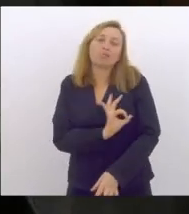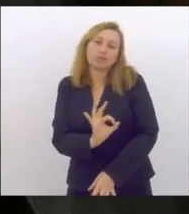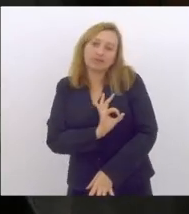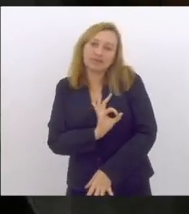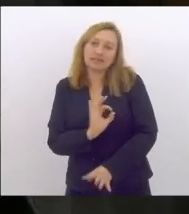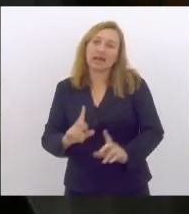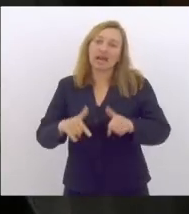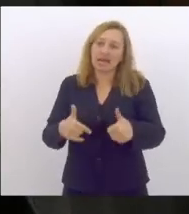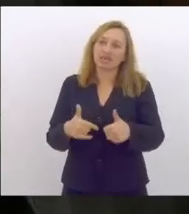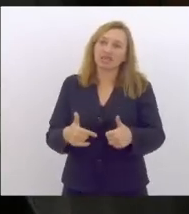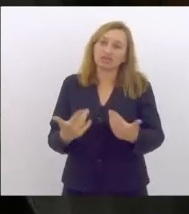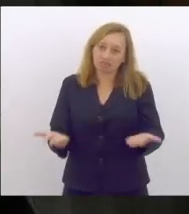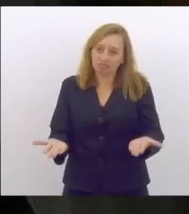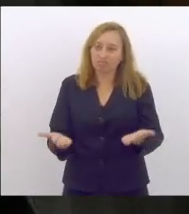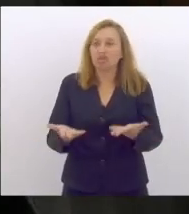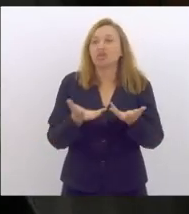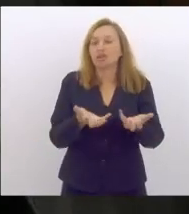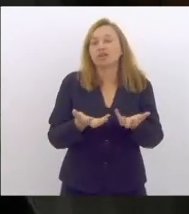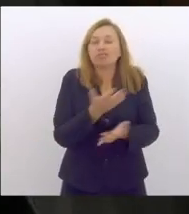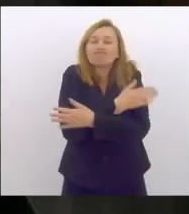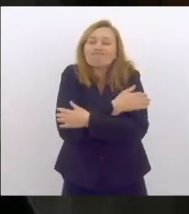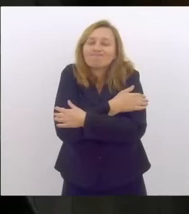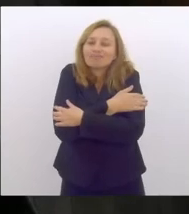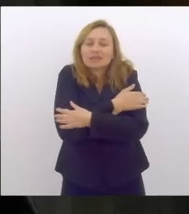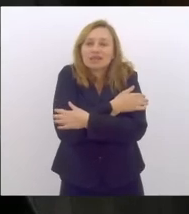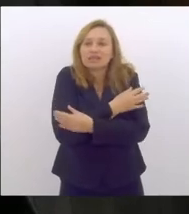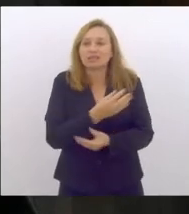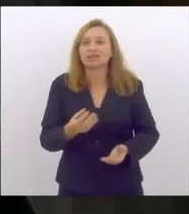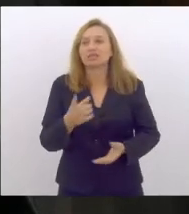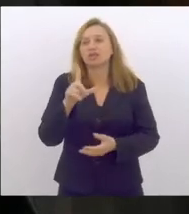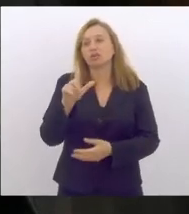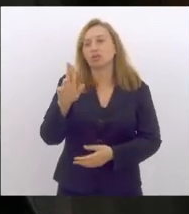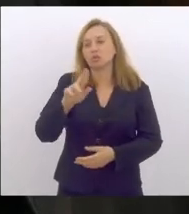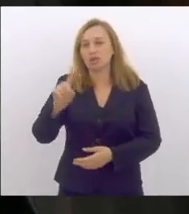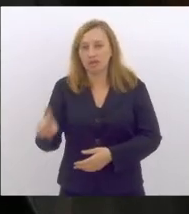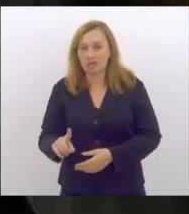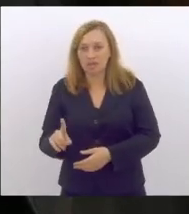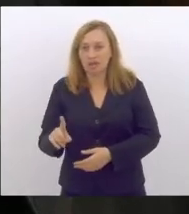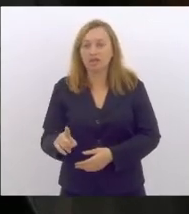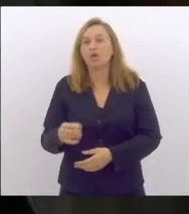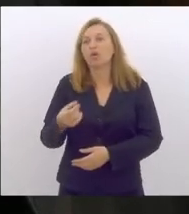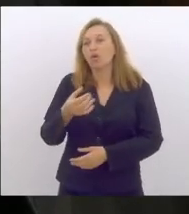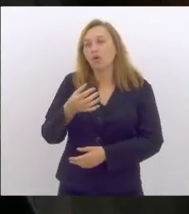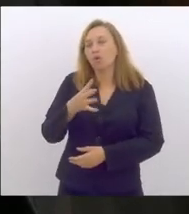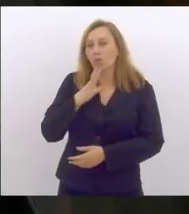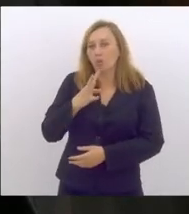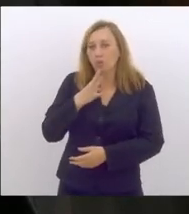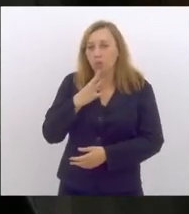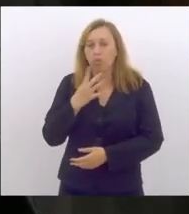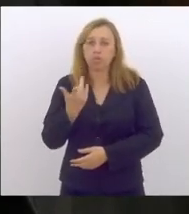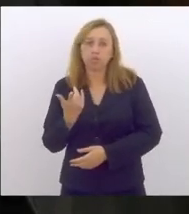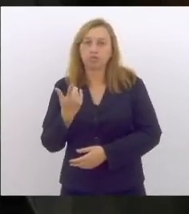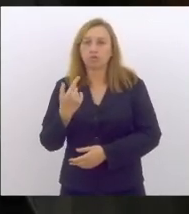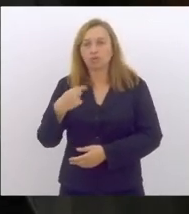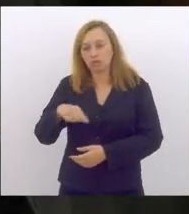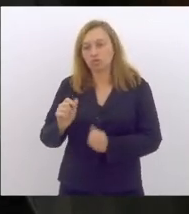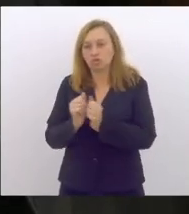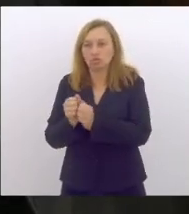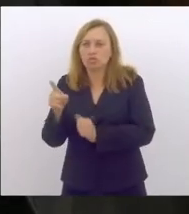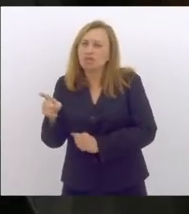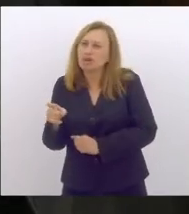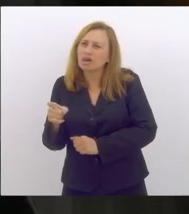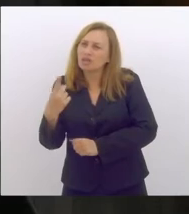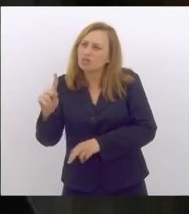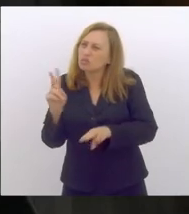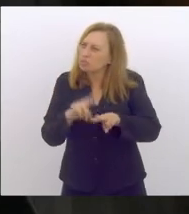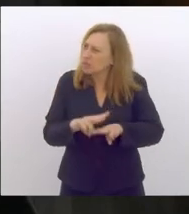agem desse jeito eu quero aqui mandar um abraço ao Luiz Carlos Justino que eu conheço pessoalmente eu estive com ele na ocasião de